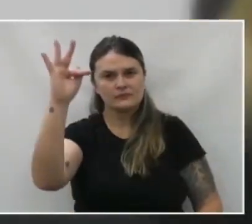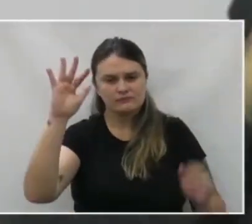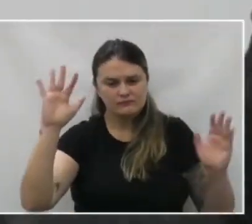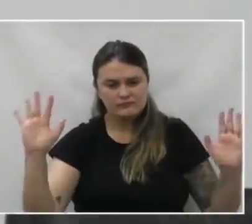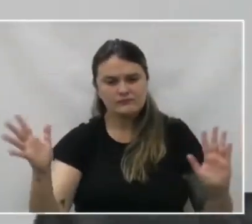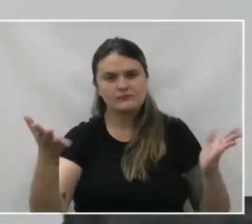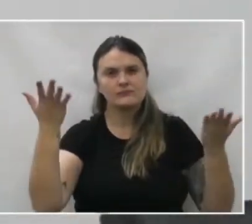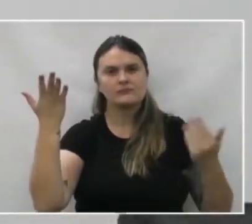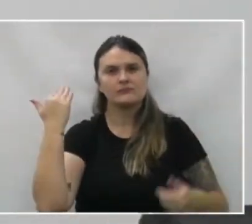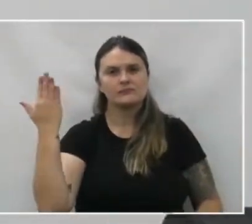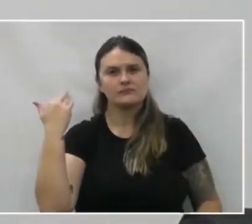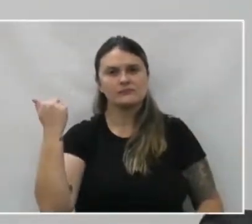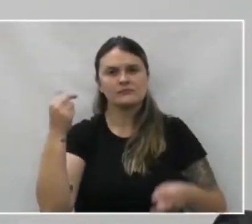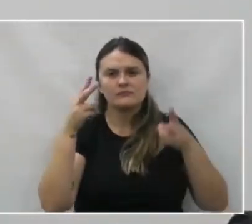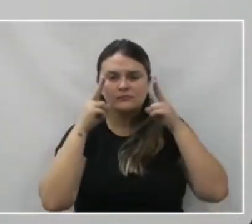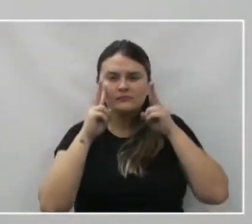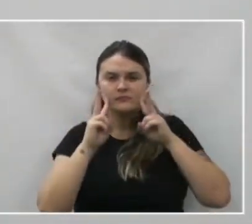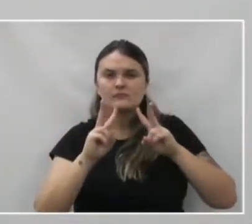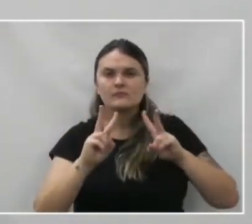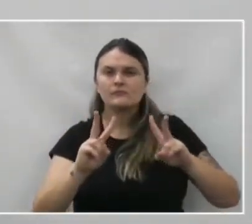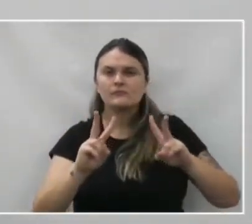pé, cantemos o hino nacional brasileiro.